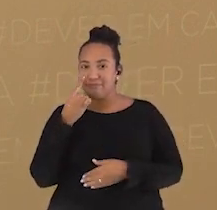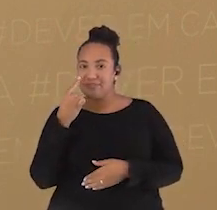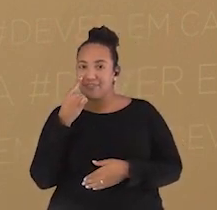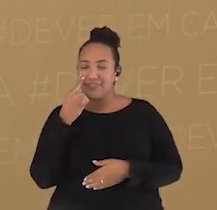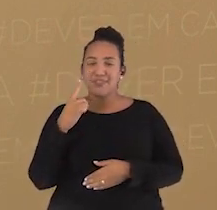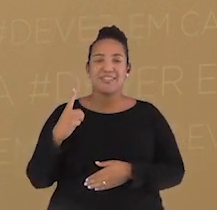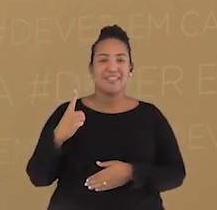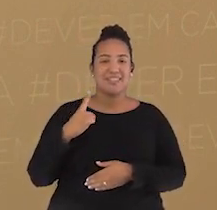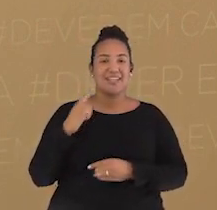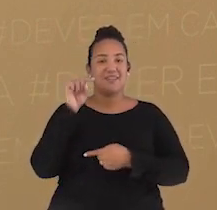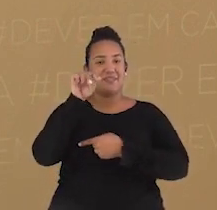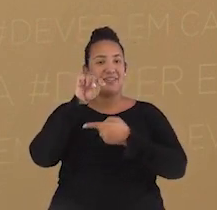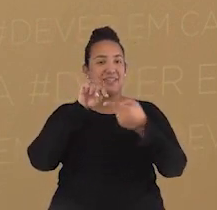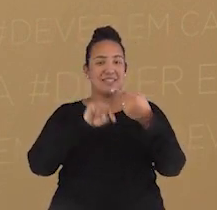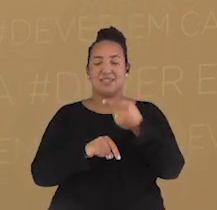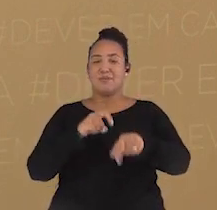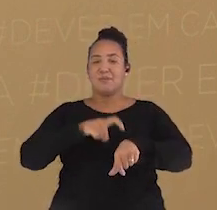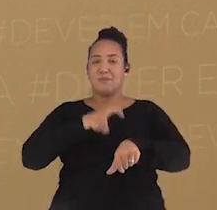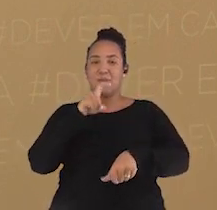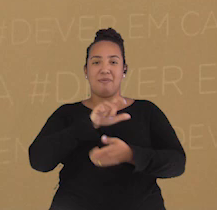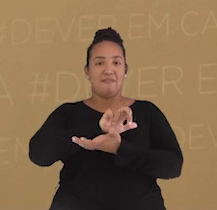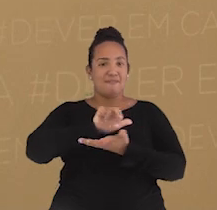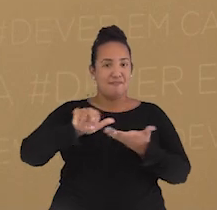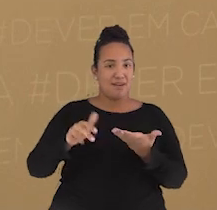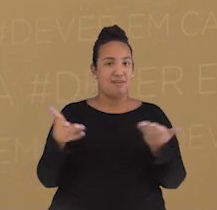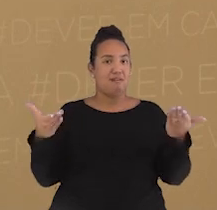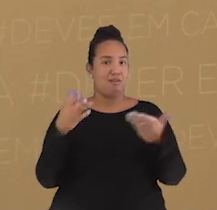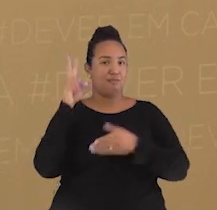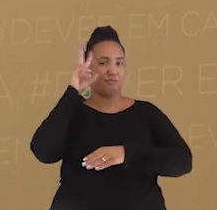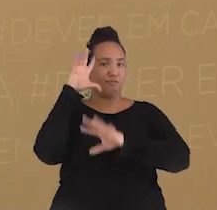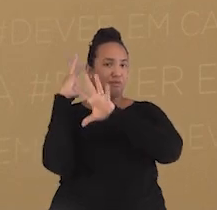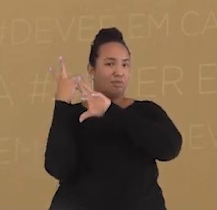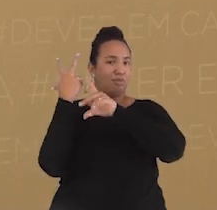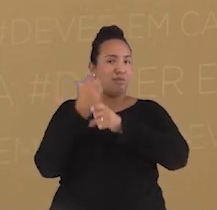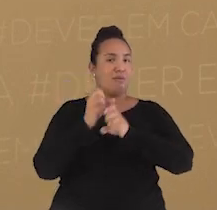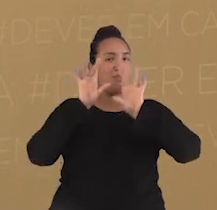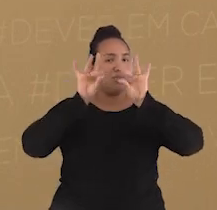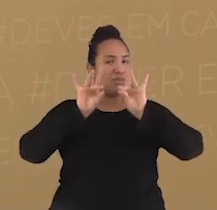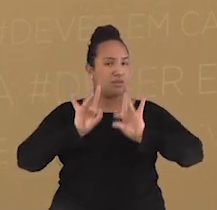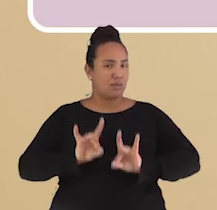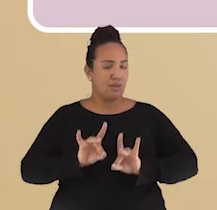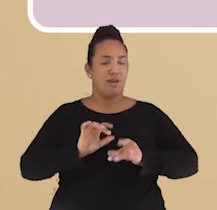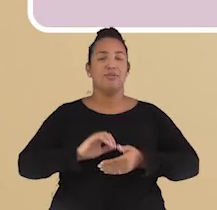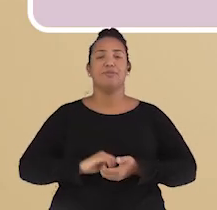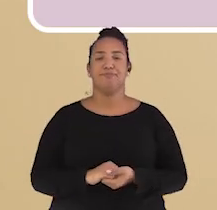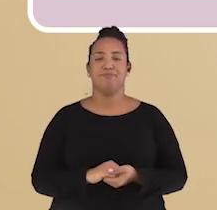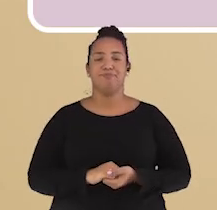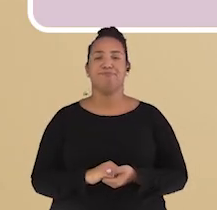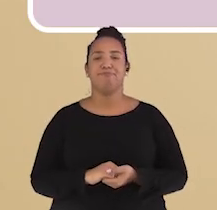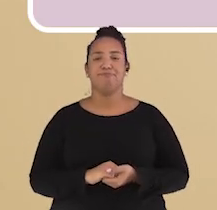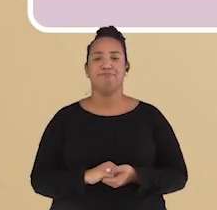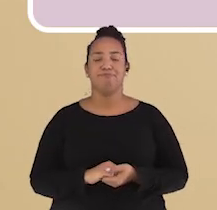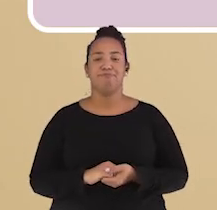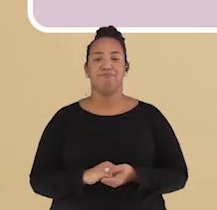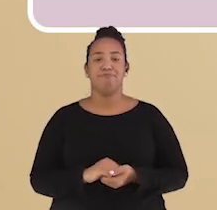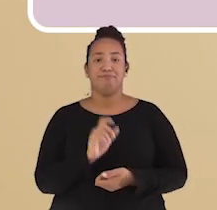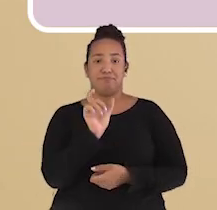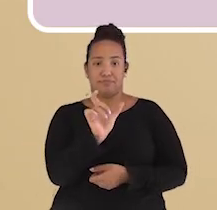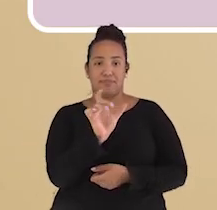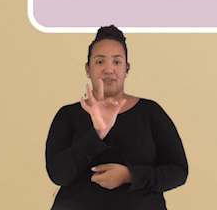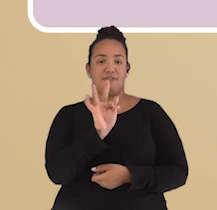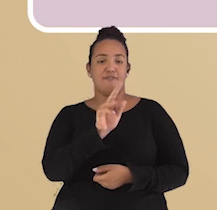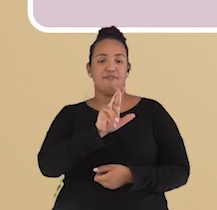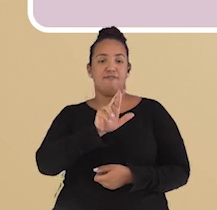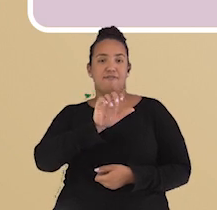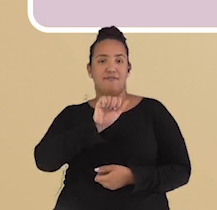diversas situações? Vamos relembrar com mais detalhes o que é uma fração. A palavra fração vem